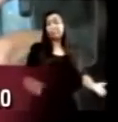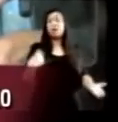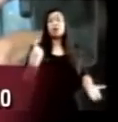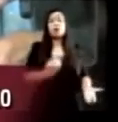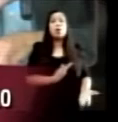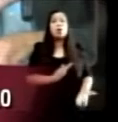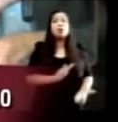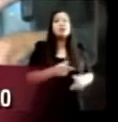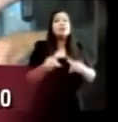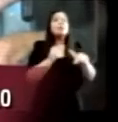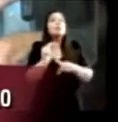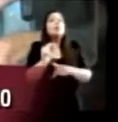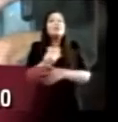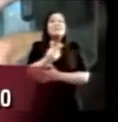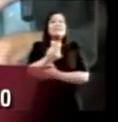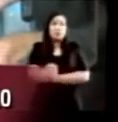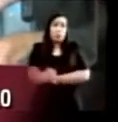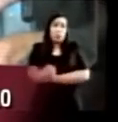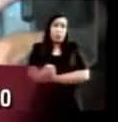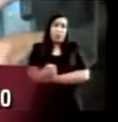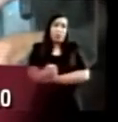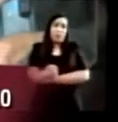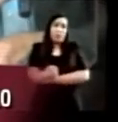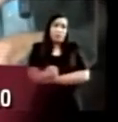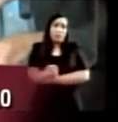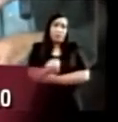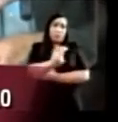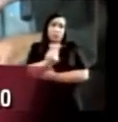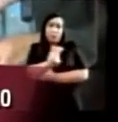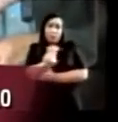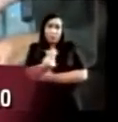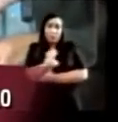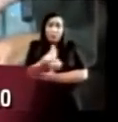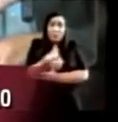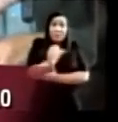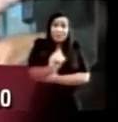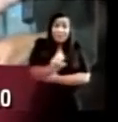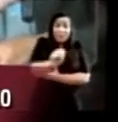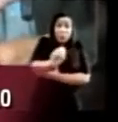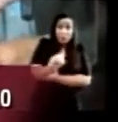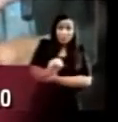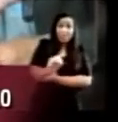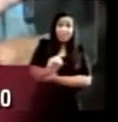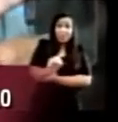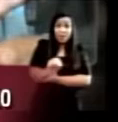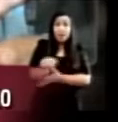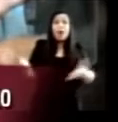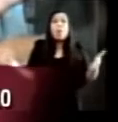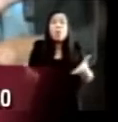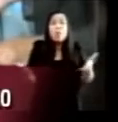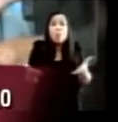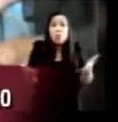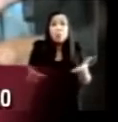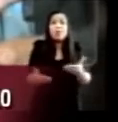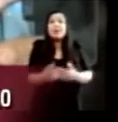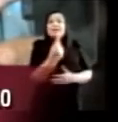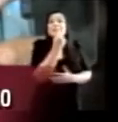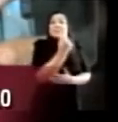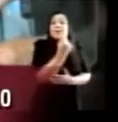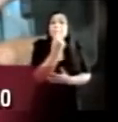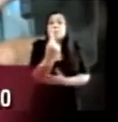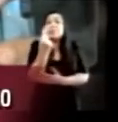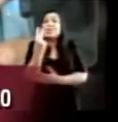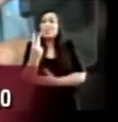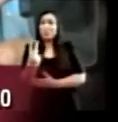trabalhamos com 50, com 55, com 60, com 80, nós estamos com 112